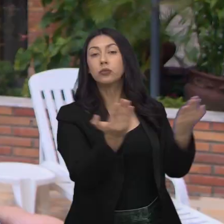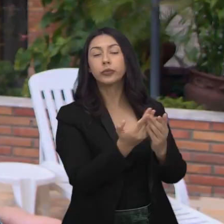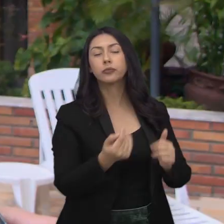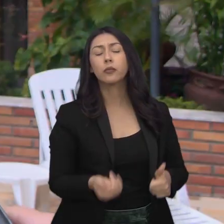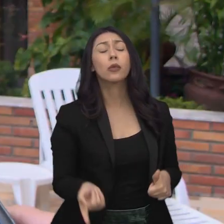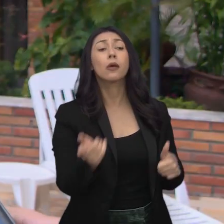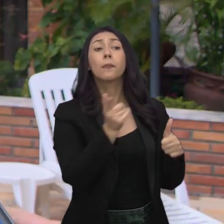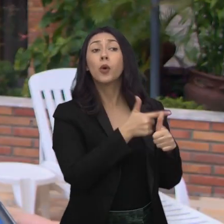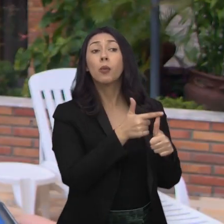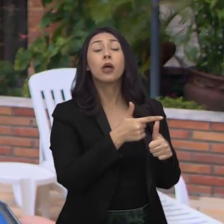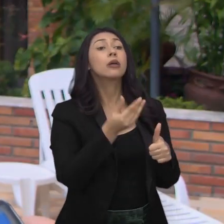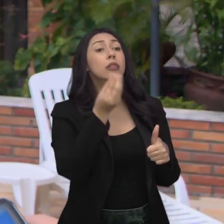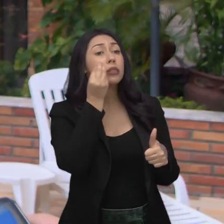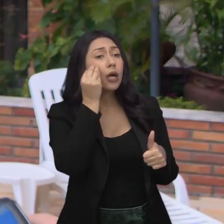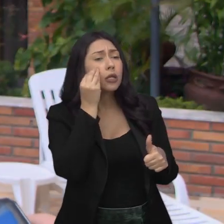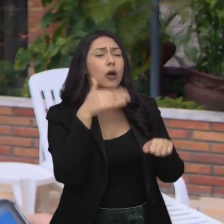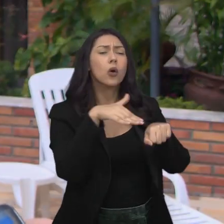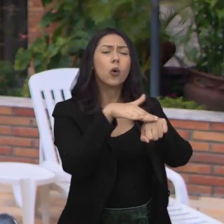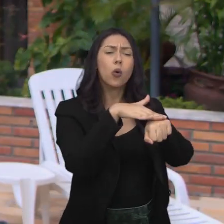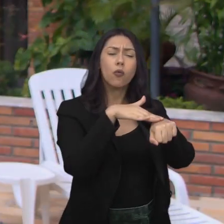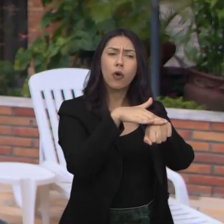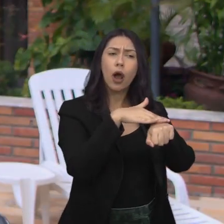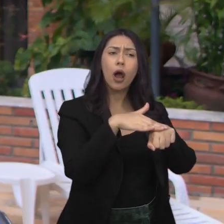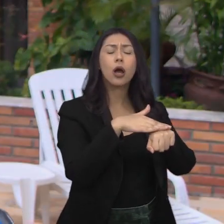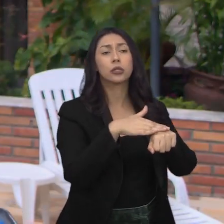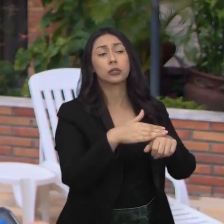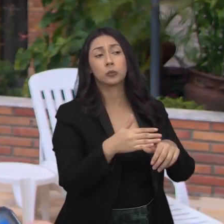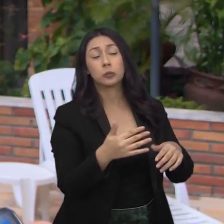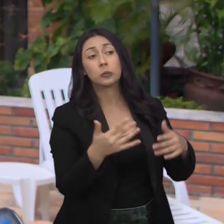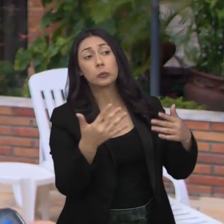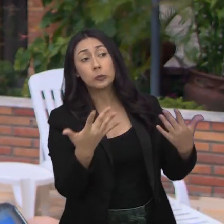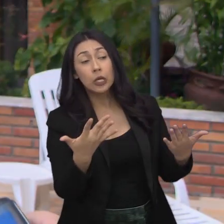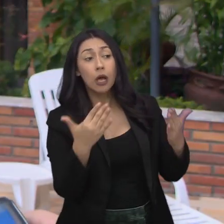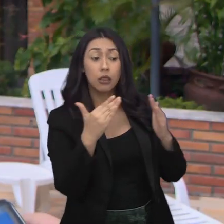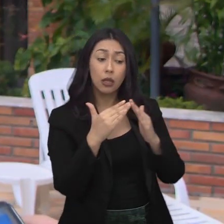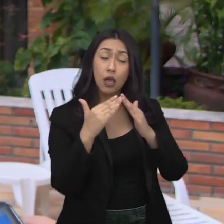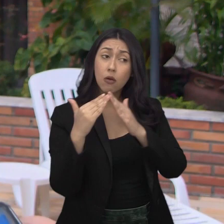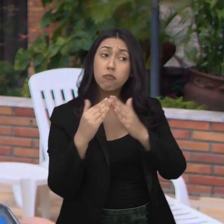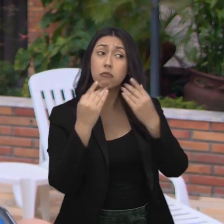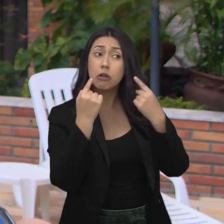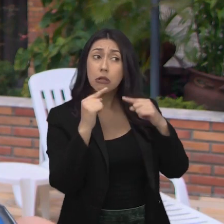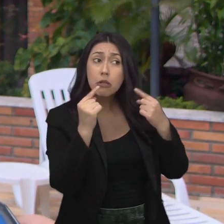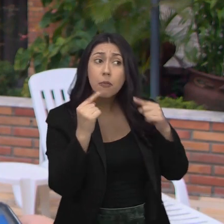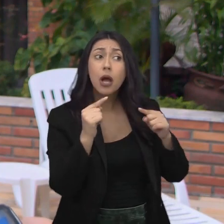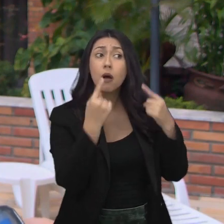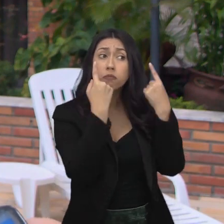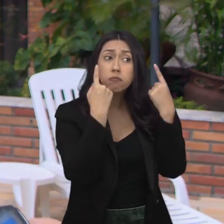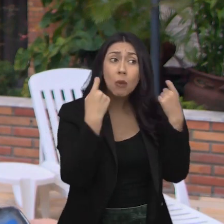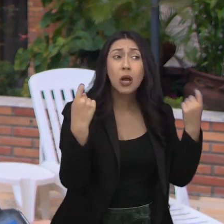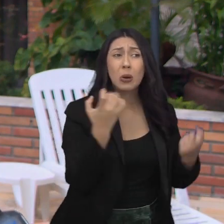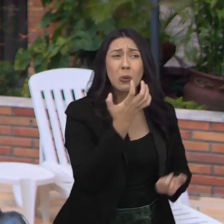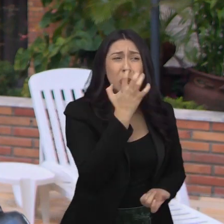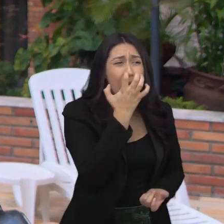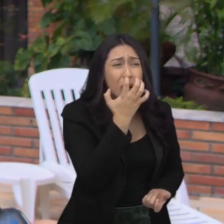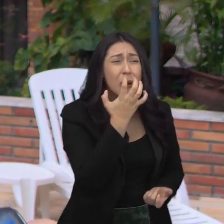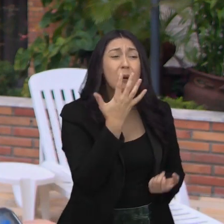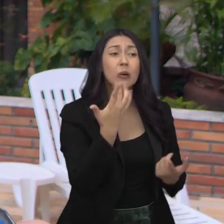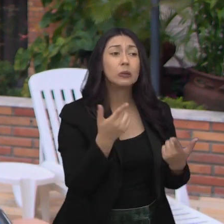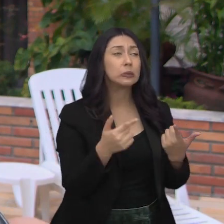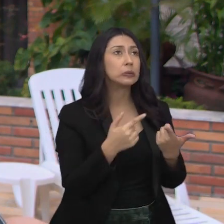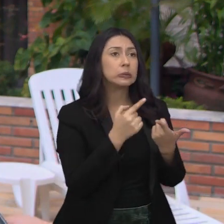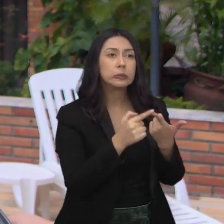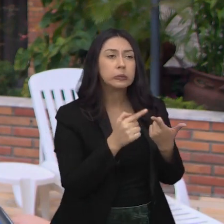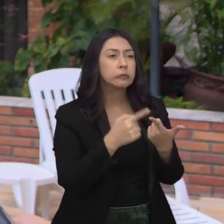condomínio. Primeiro você tenta verbalmente, né? Olha, seu vizinho está reclamando de barulho de